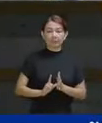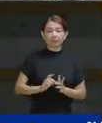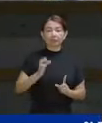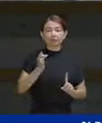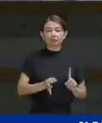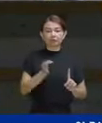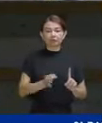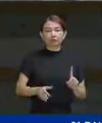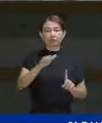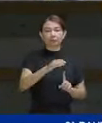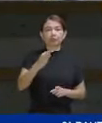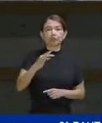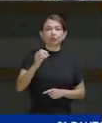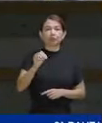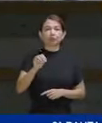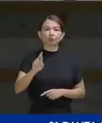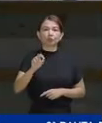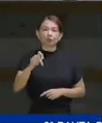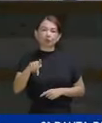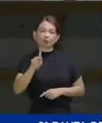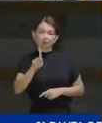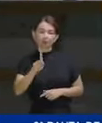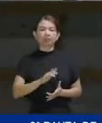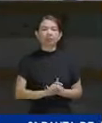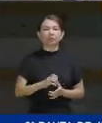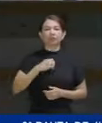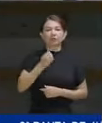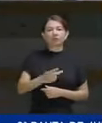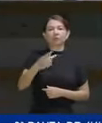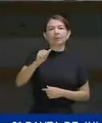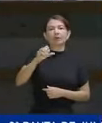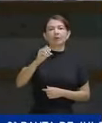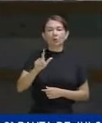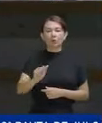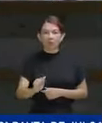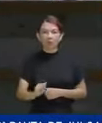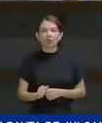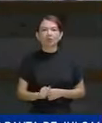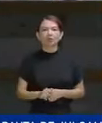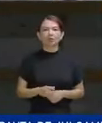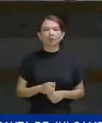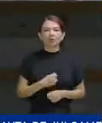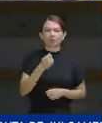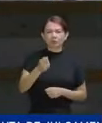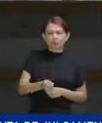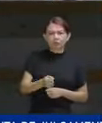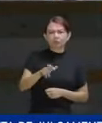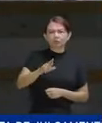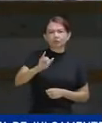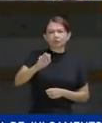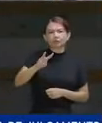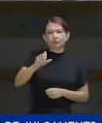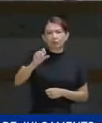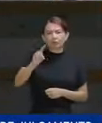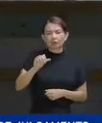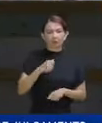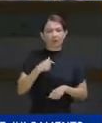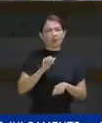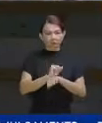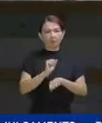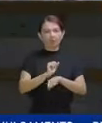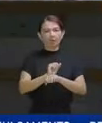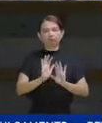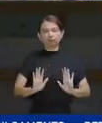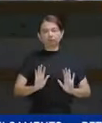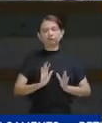Carlos Torque, juíza Paula Santos, Rivaldo Valente, deseja antecipar? Não? Vai aguardar. Pois